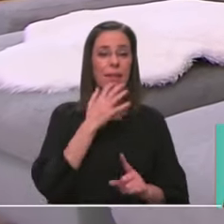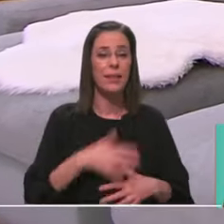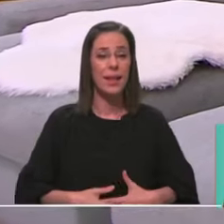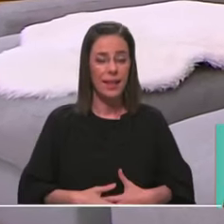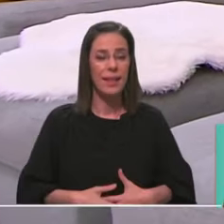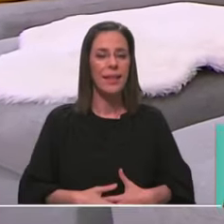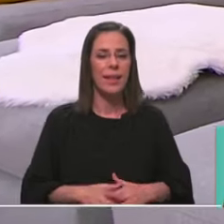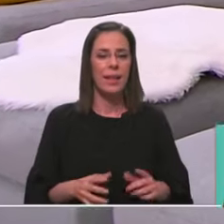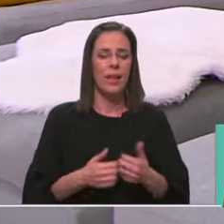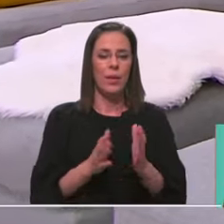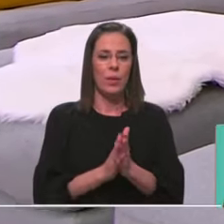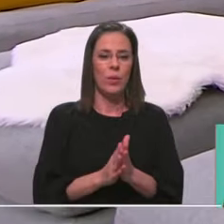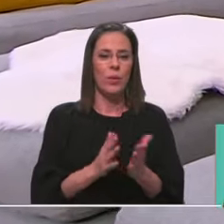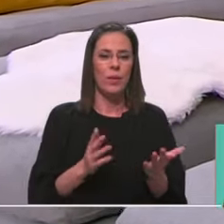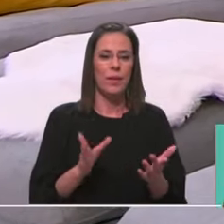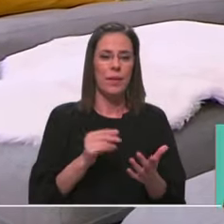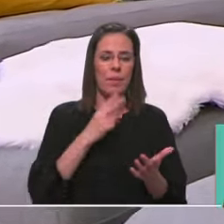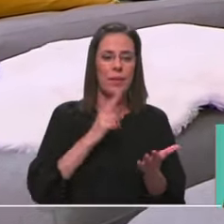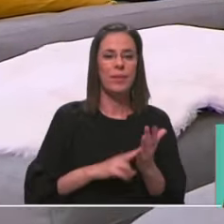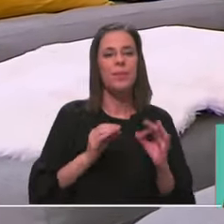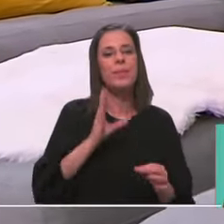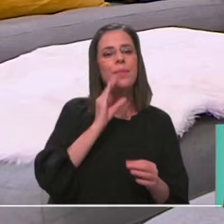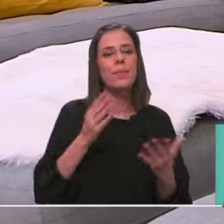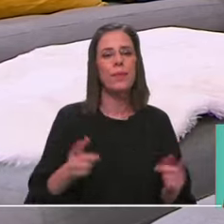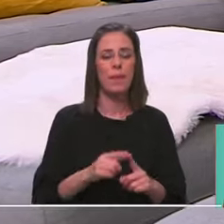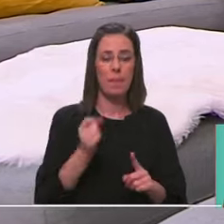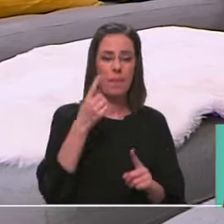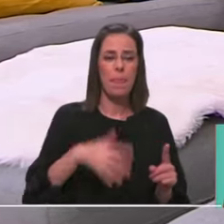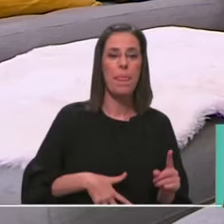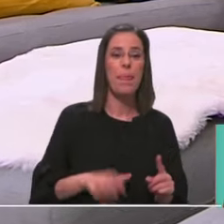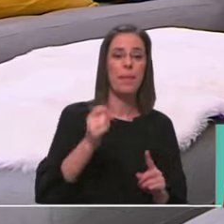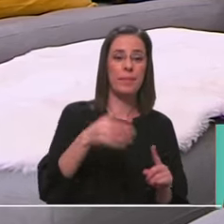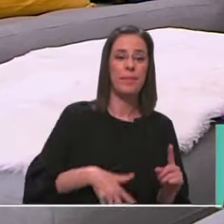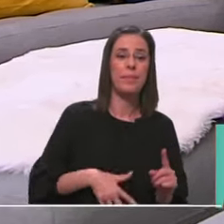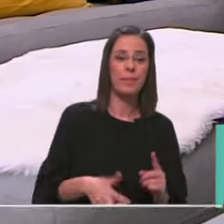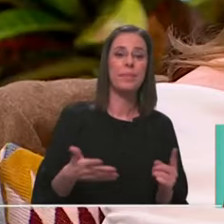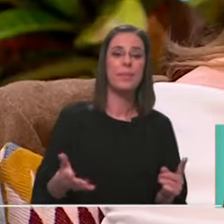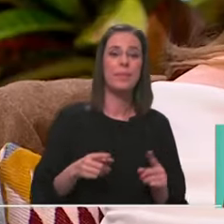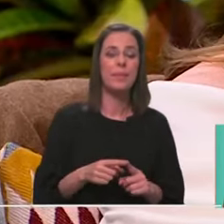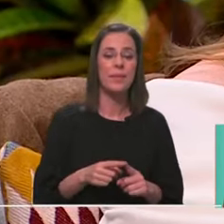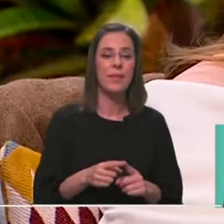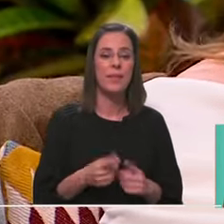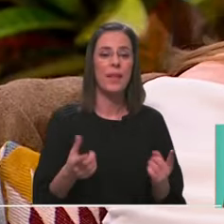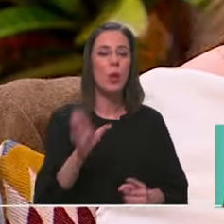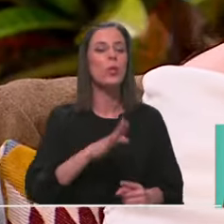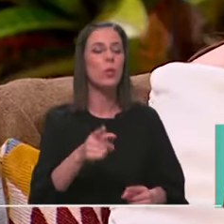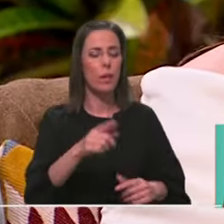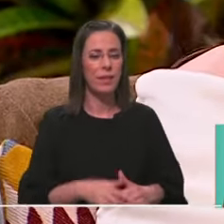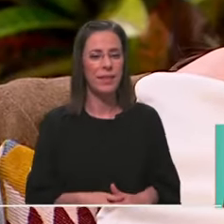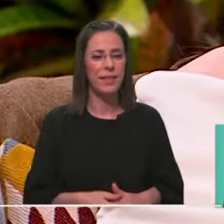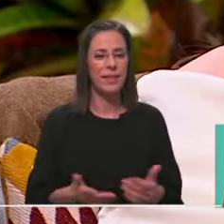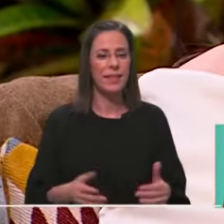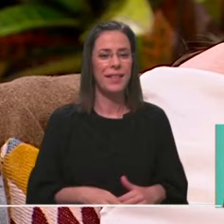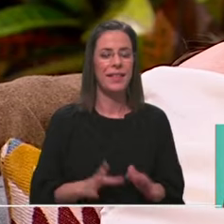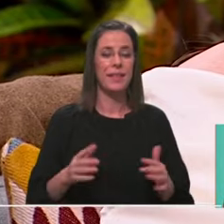cá é que tudo passa a ser mais verídico não sei é é a primeira gravidez ser é a primeira gravidez e o João e o João